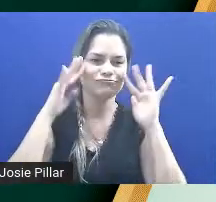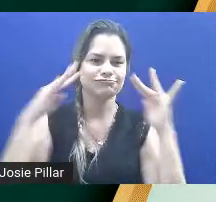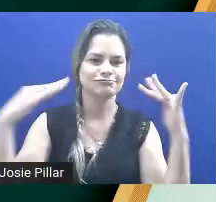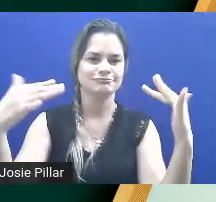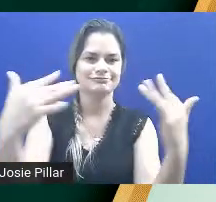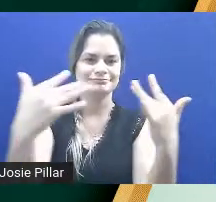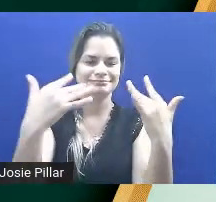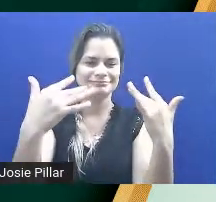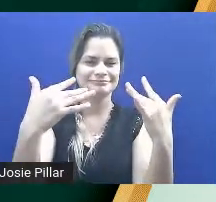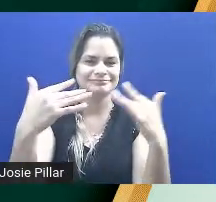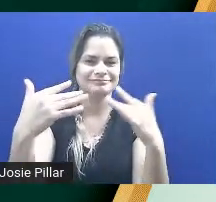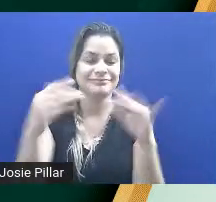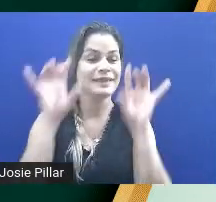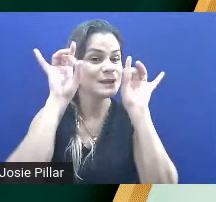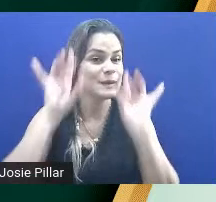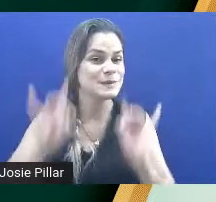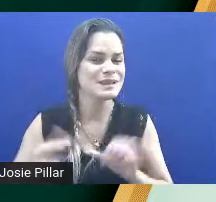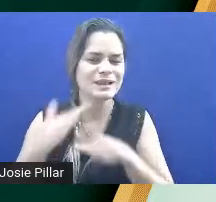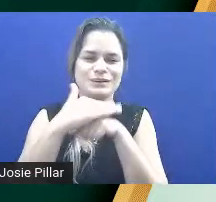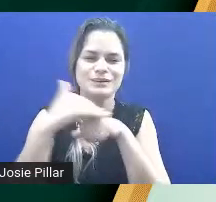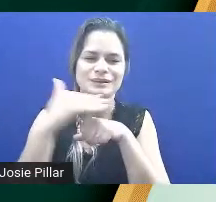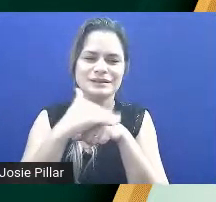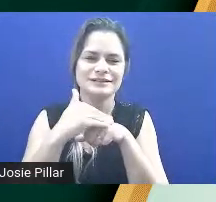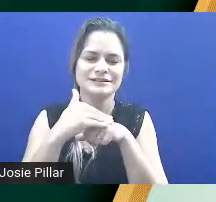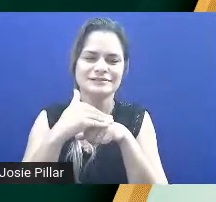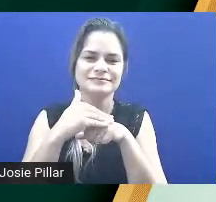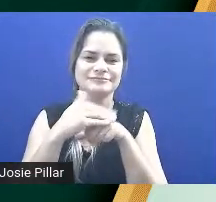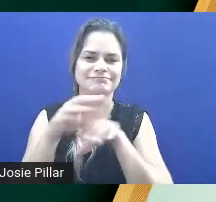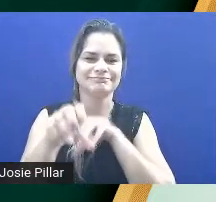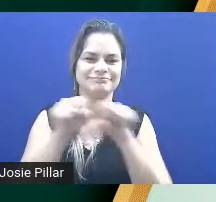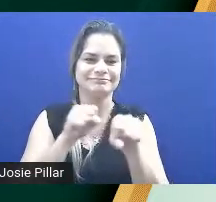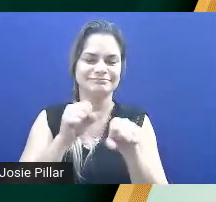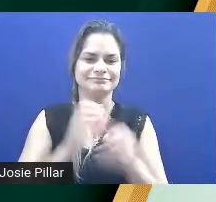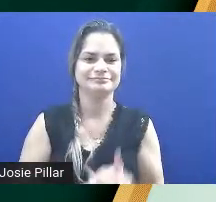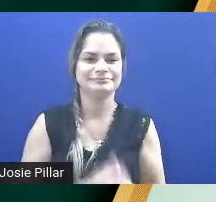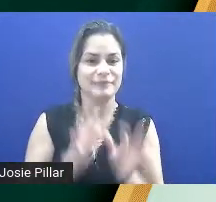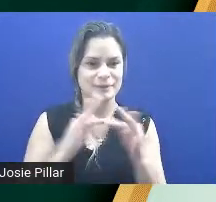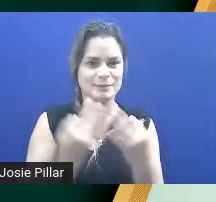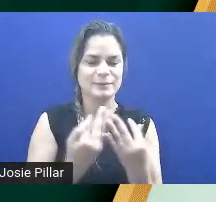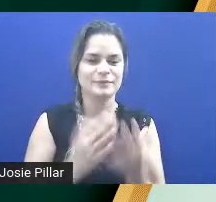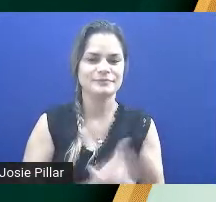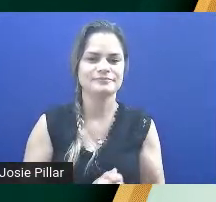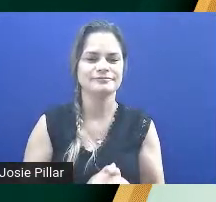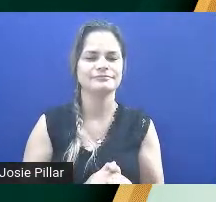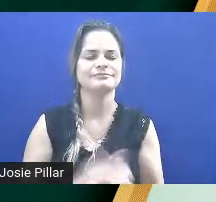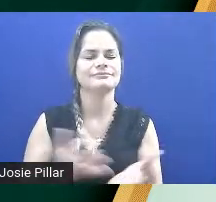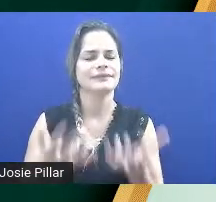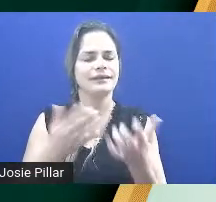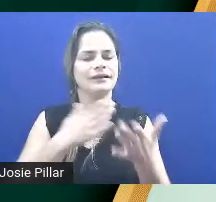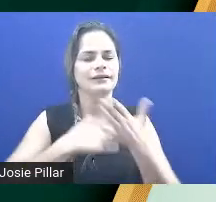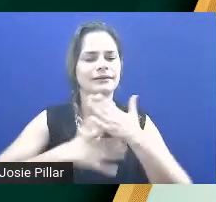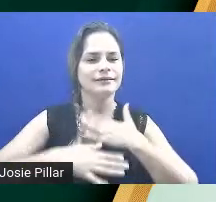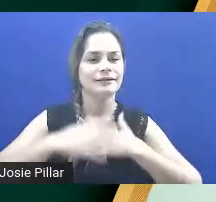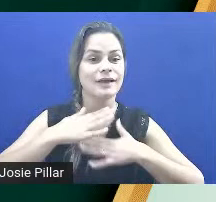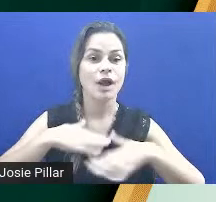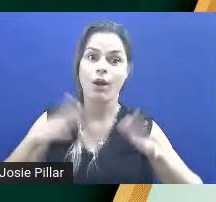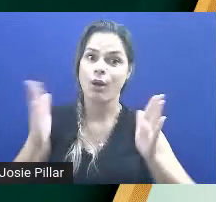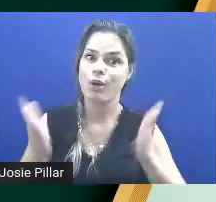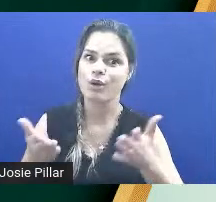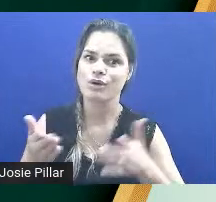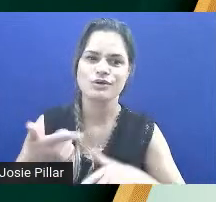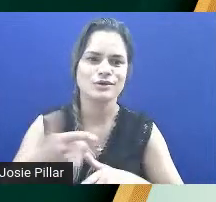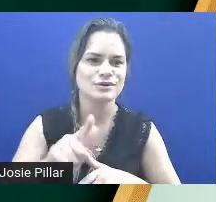especial os queridos formandos e as suas famílias. Inicialmente, eu quero tranquilizar vocês, meus afiliados, que hoje não tem nenhum